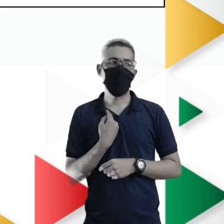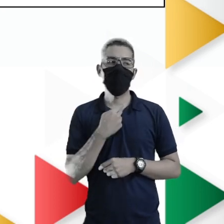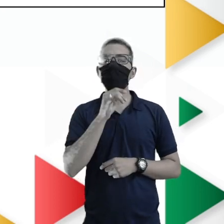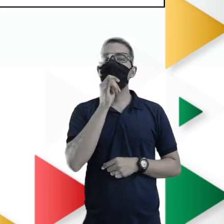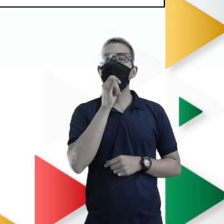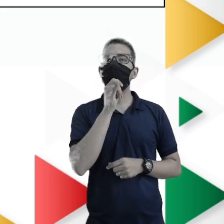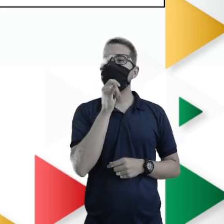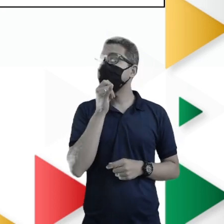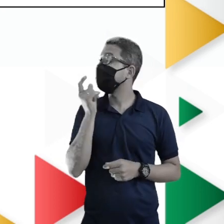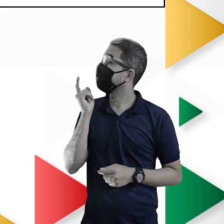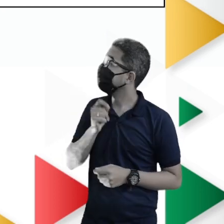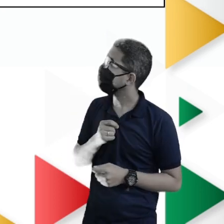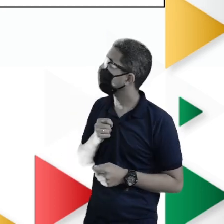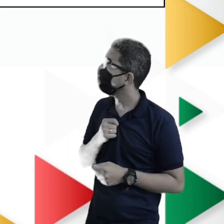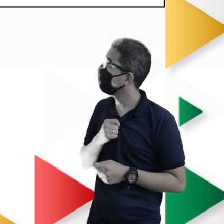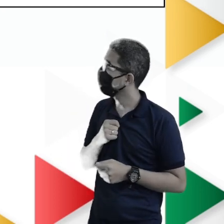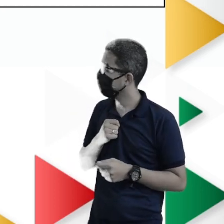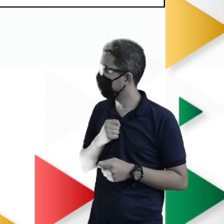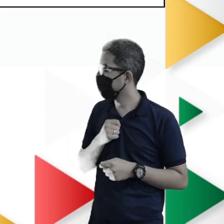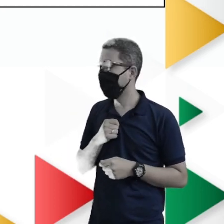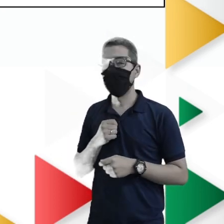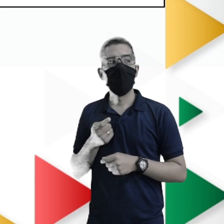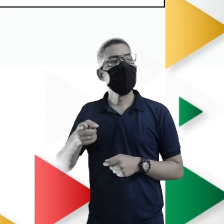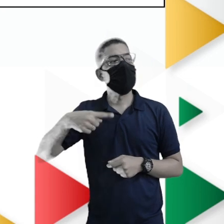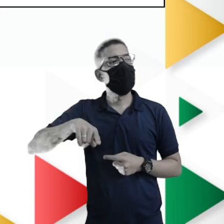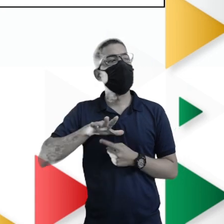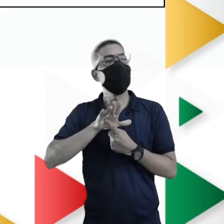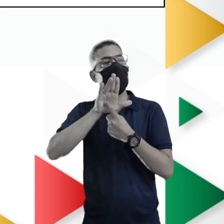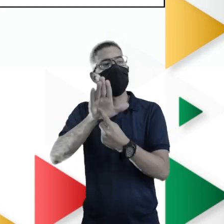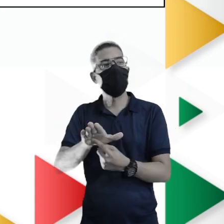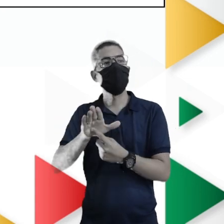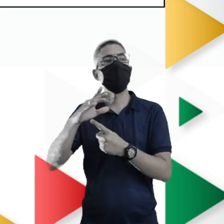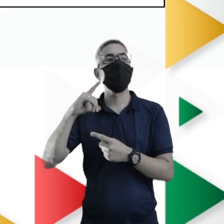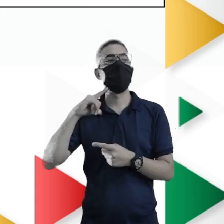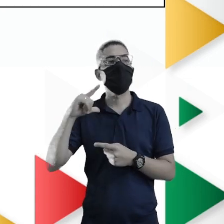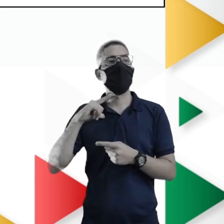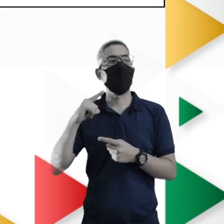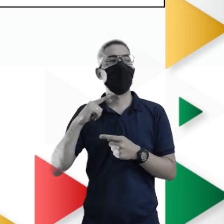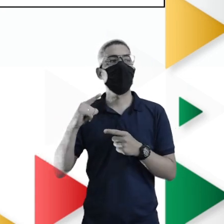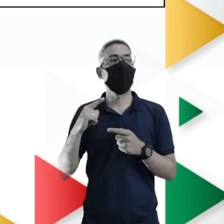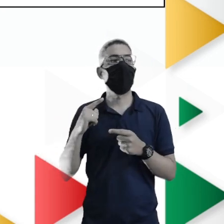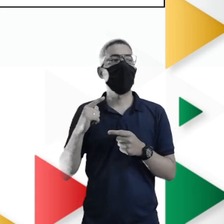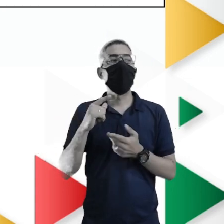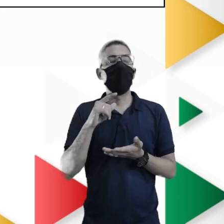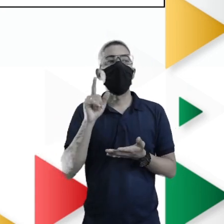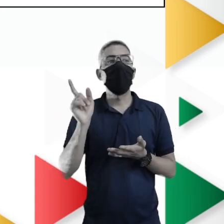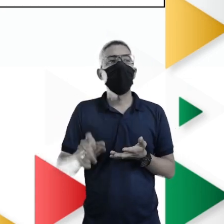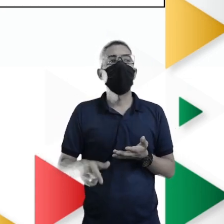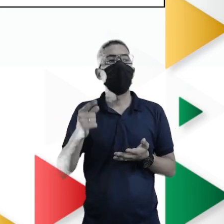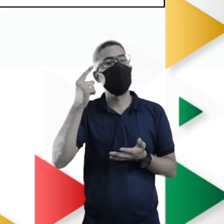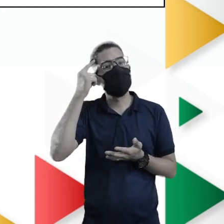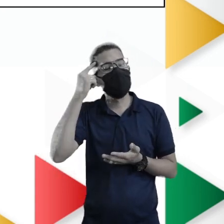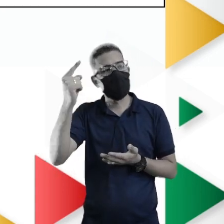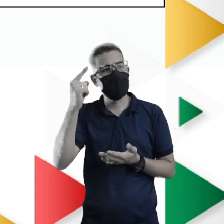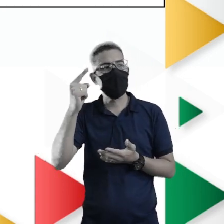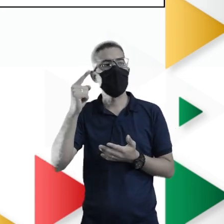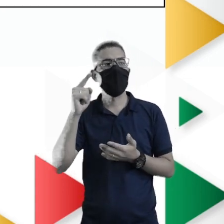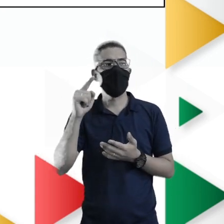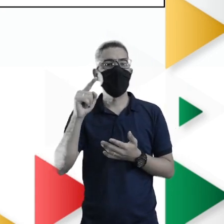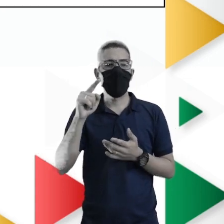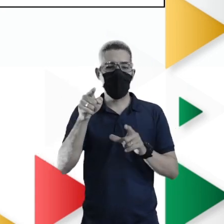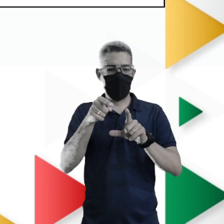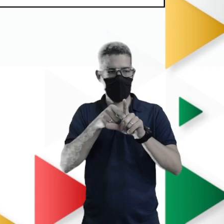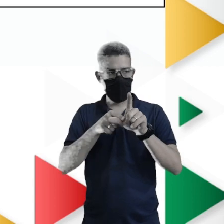gente demonstra mais claramente para vocês essa noção. Não só a noção de ângulo